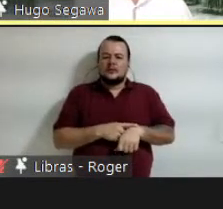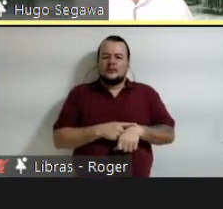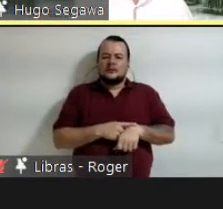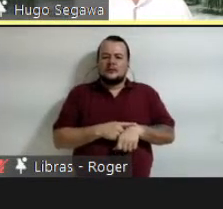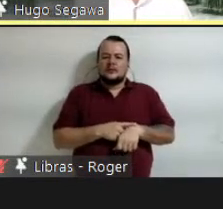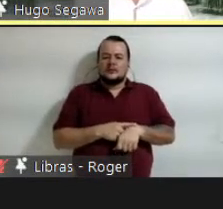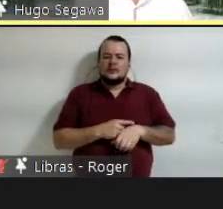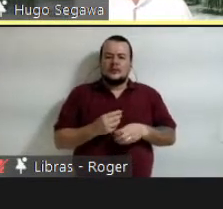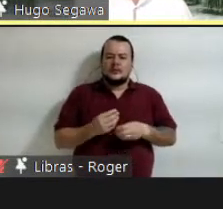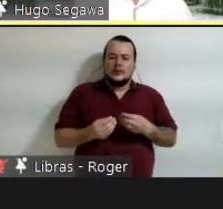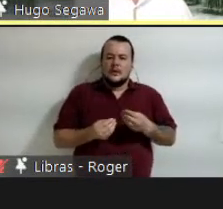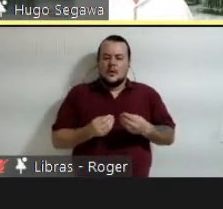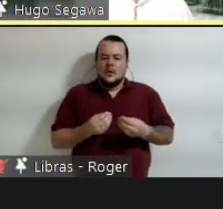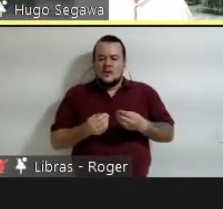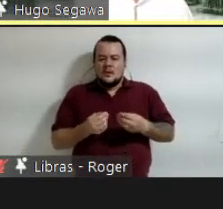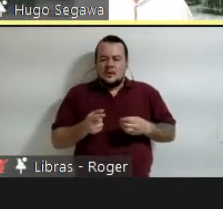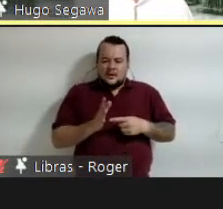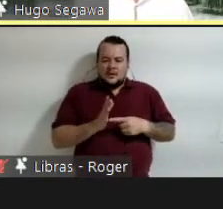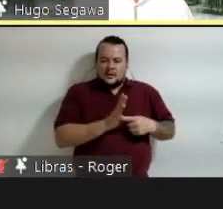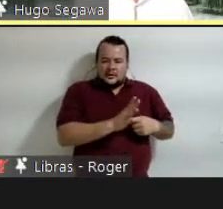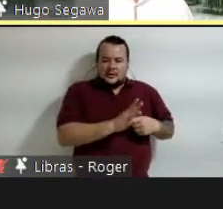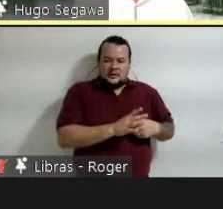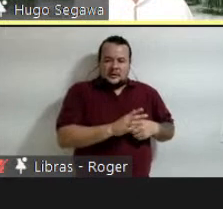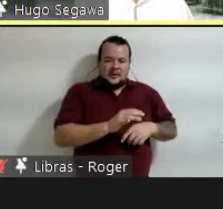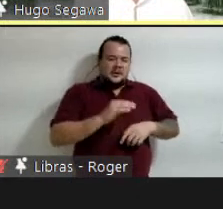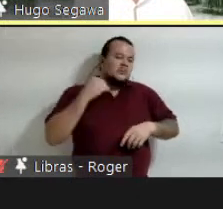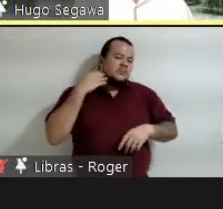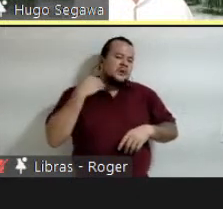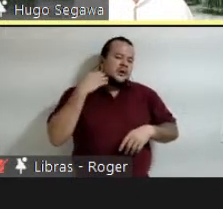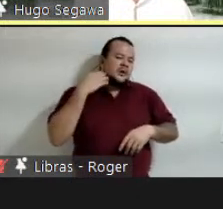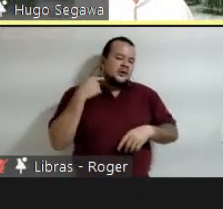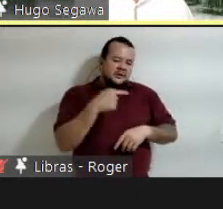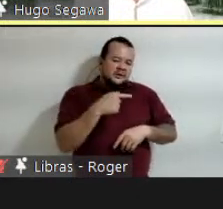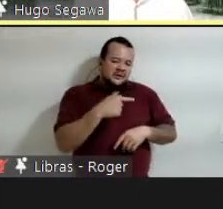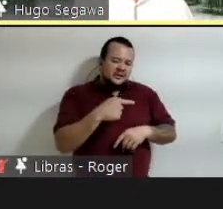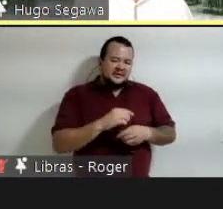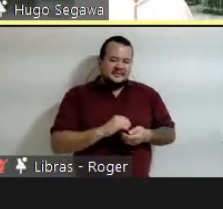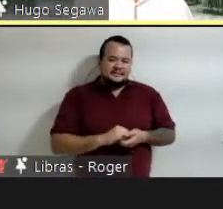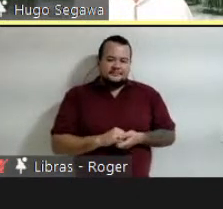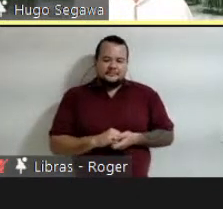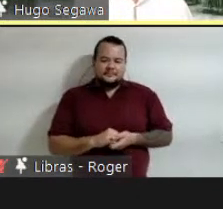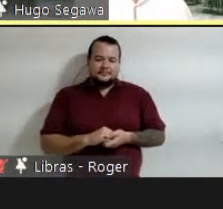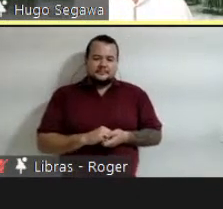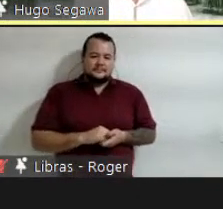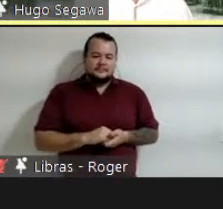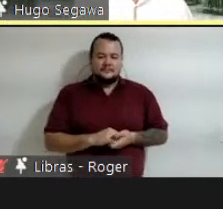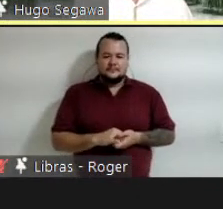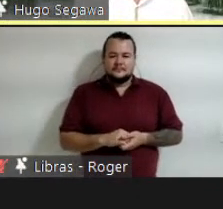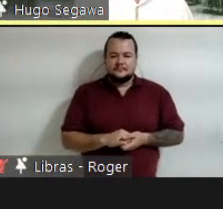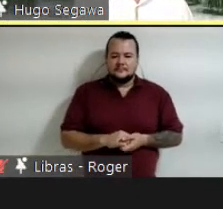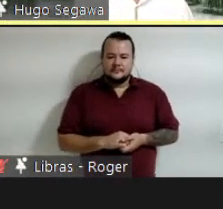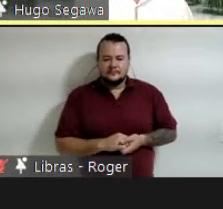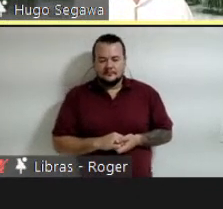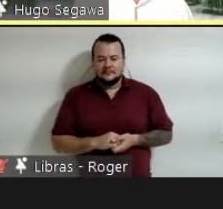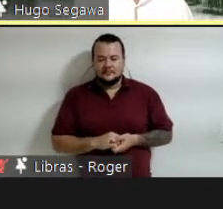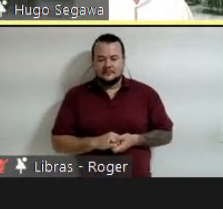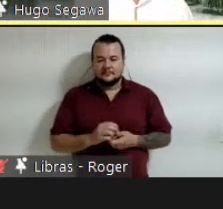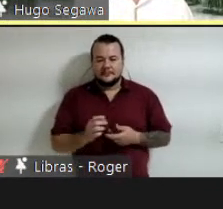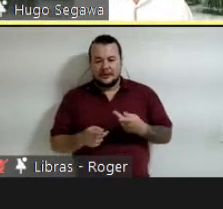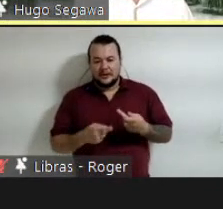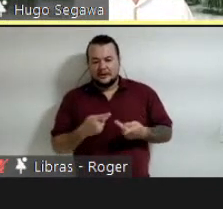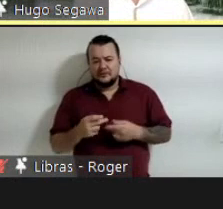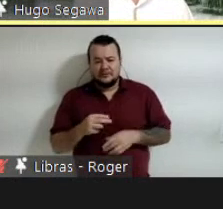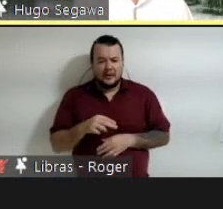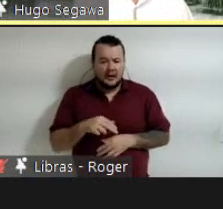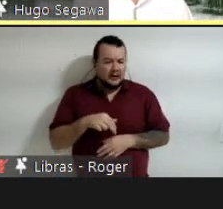sede de um banco, né? Enfim, do Stuart Williams, que ele jura que nunca viu Niemeyer, não